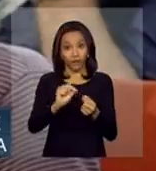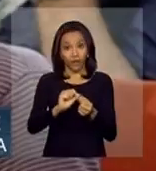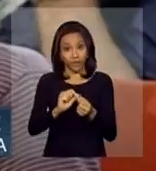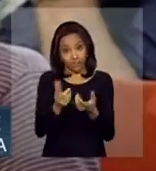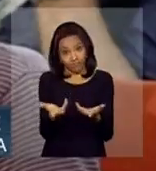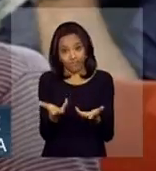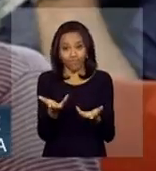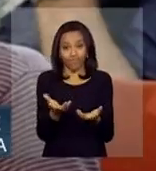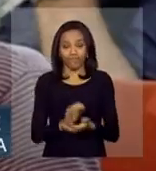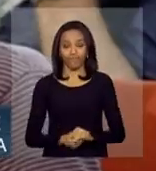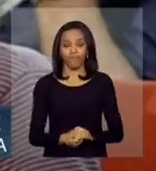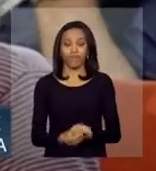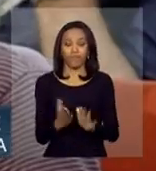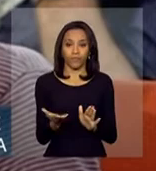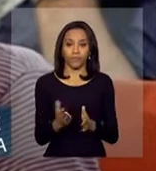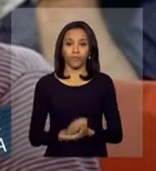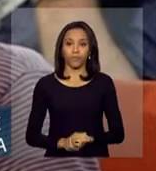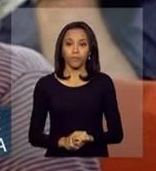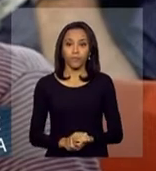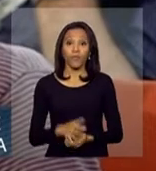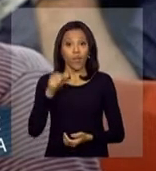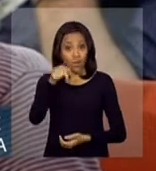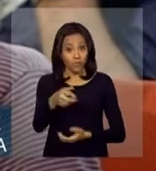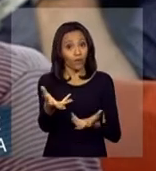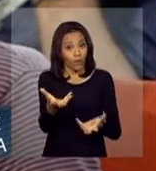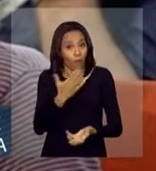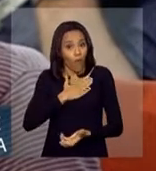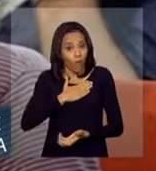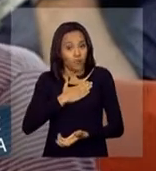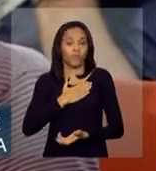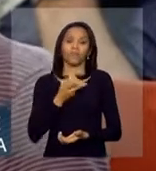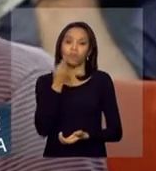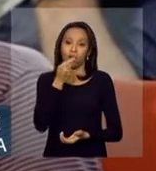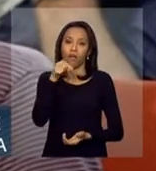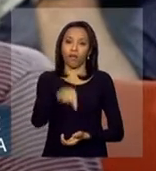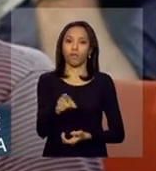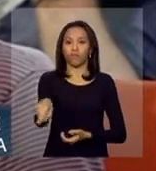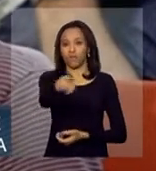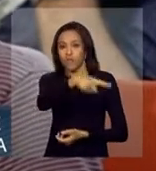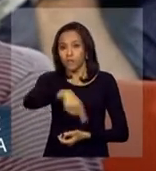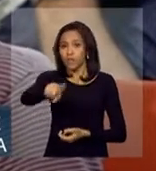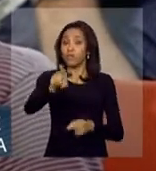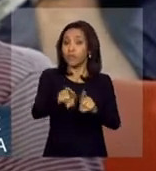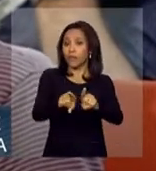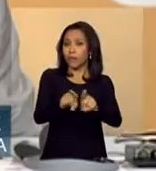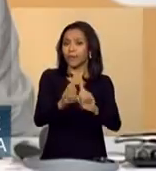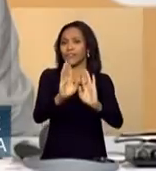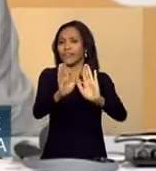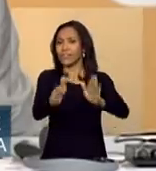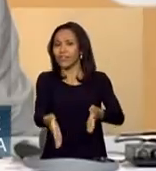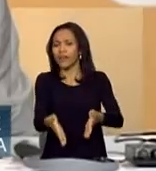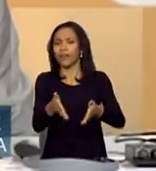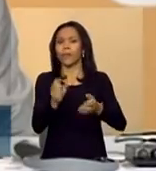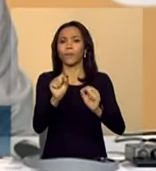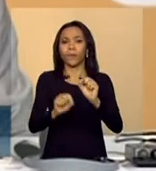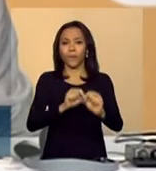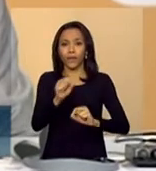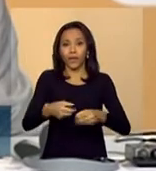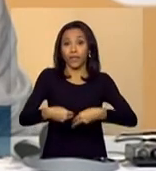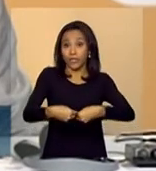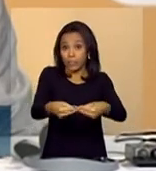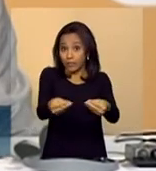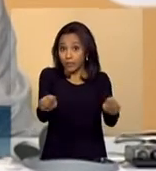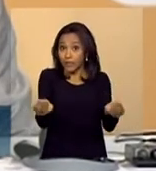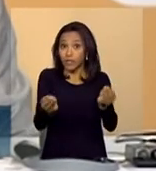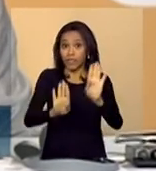aconteceu. Né? Então, é isso que eu gostaria de observar. Além disso, mesmo com a previsão de dispensa de licitação